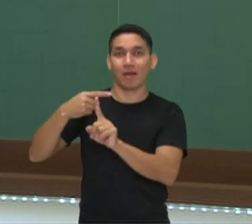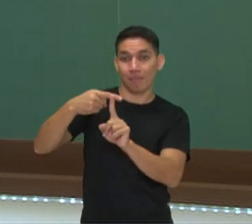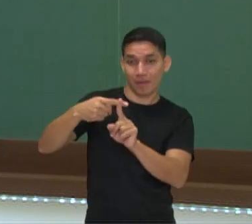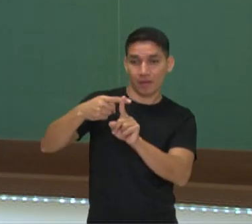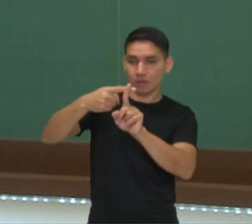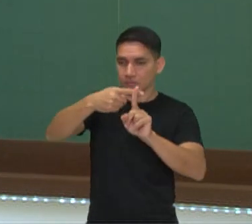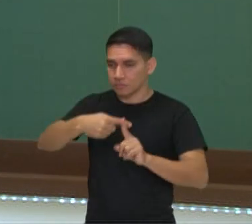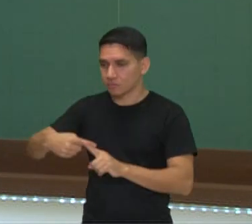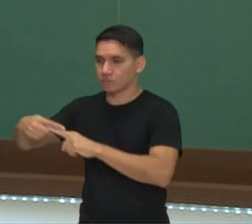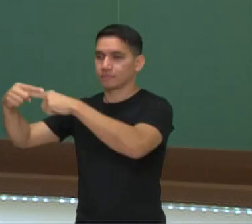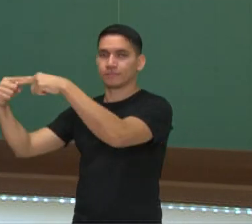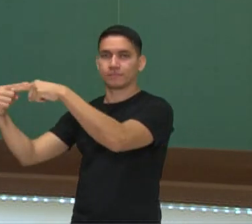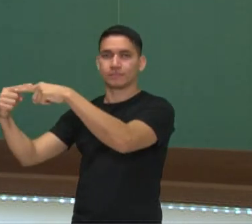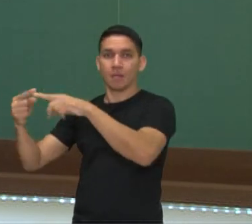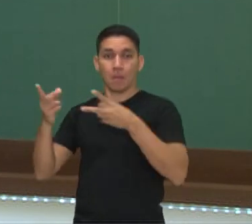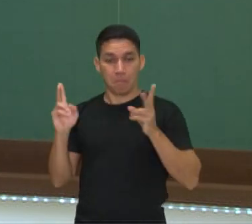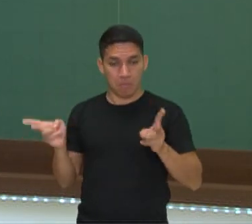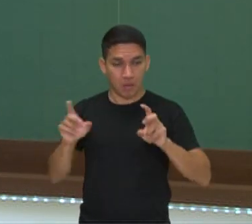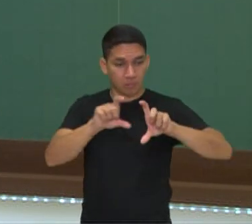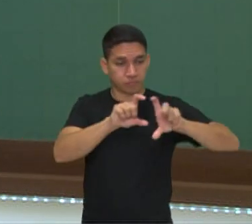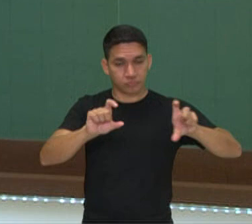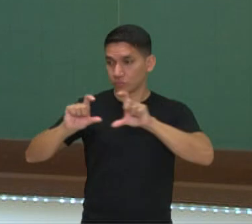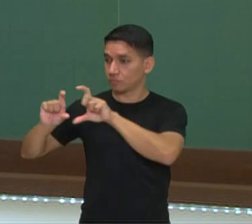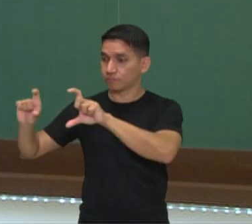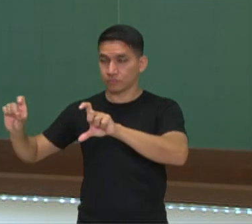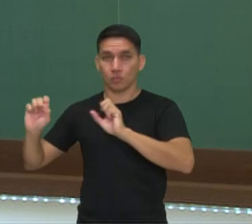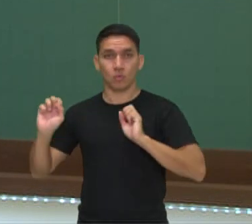os membros da equação, tá bom?